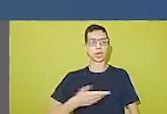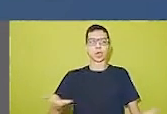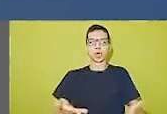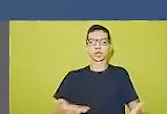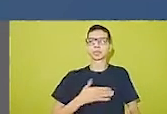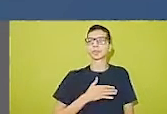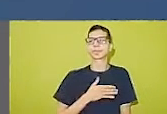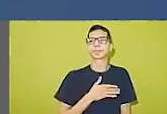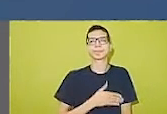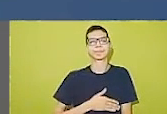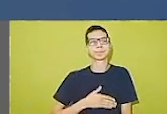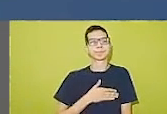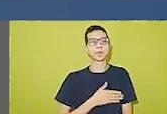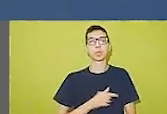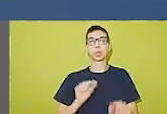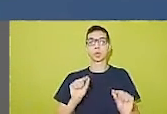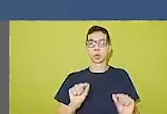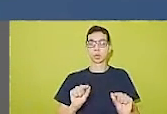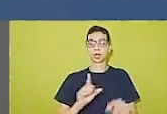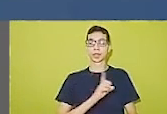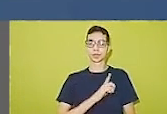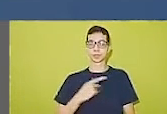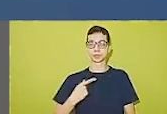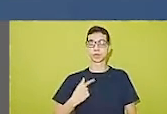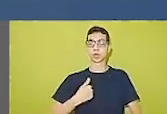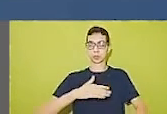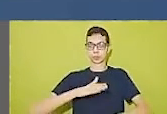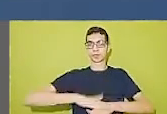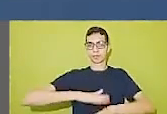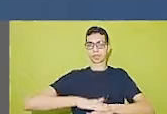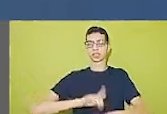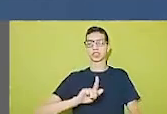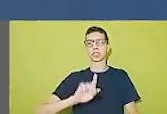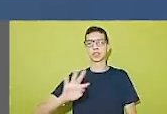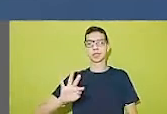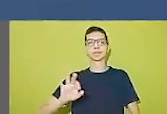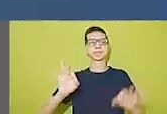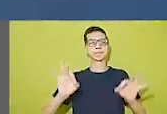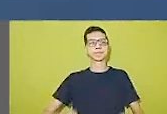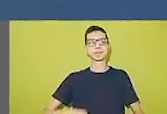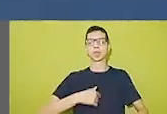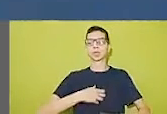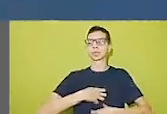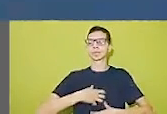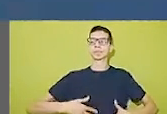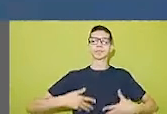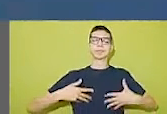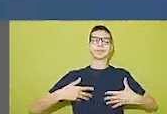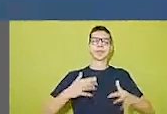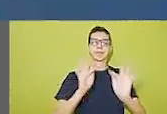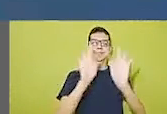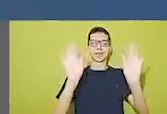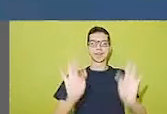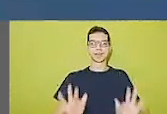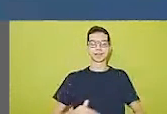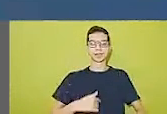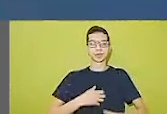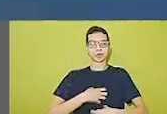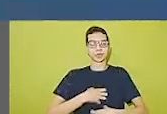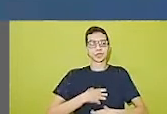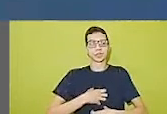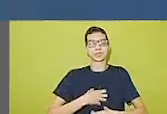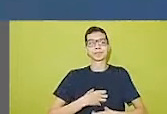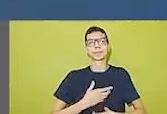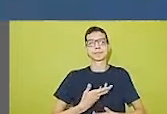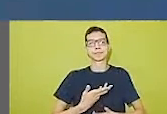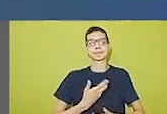na Defensoria, é esse GT, é o que me realiza, o que me deixa feliz, que me faz sentir útil e